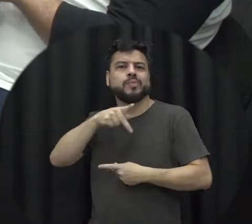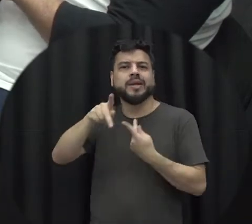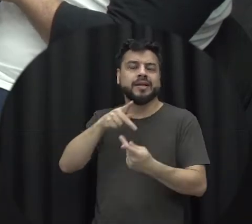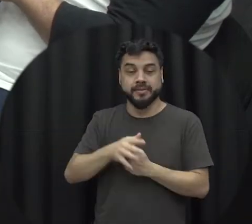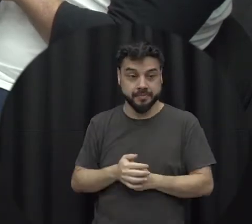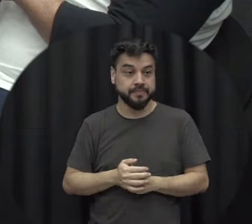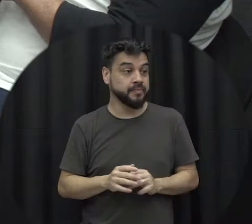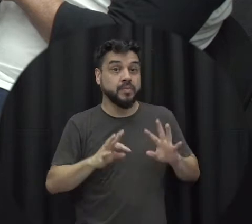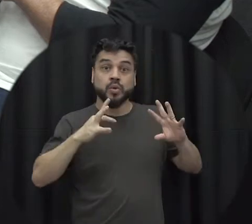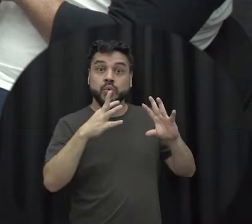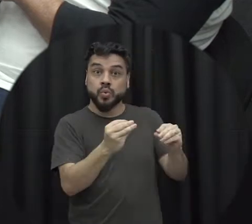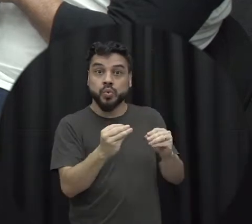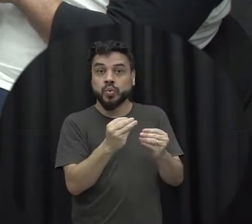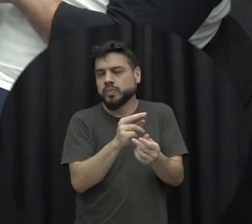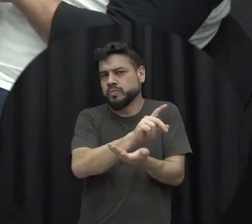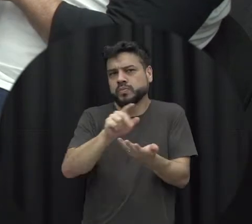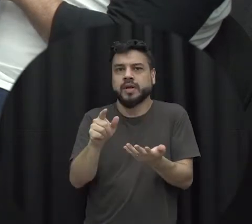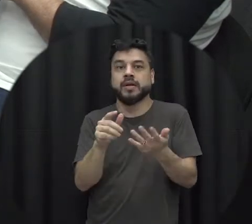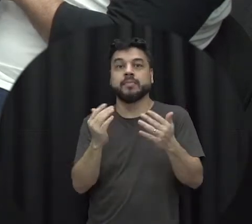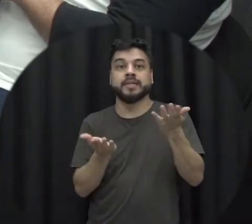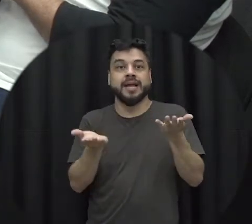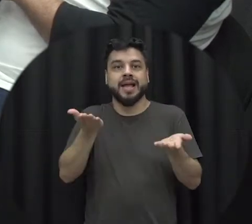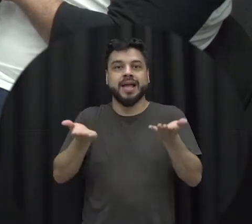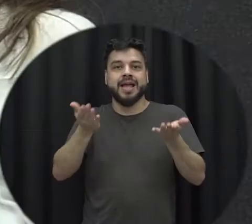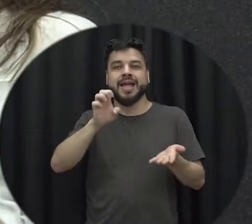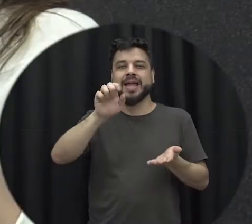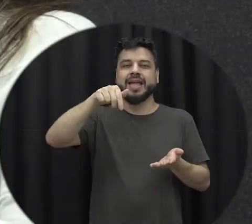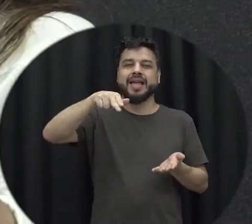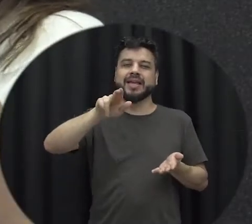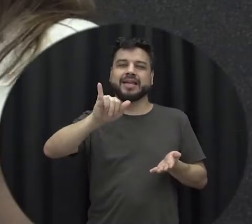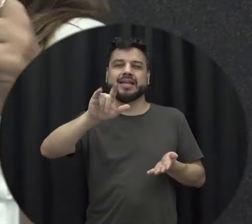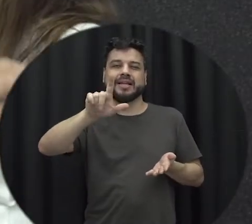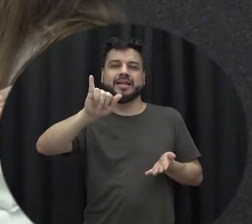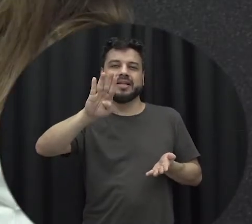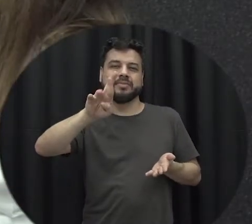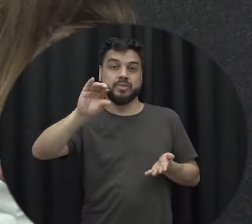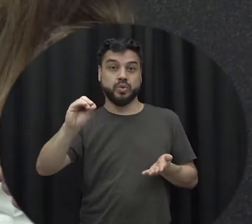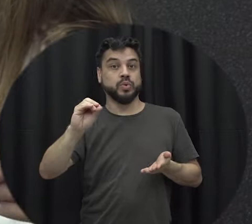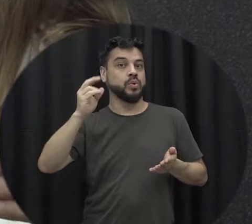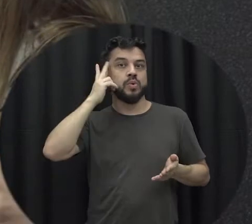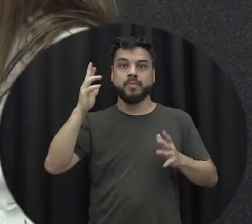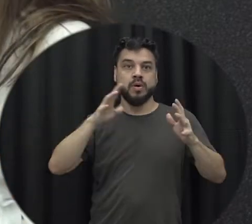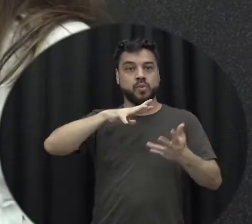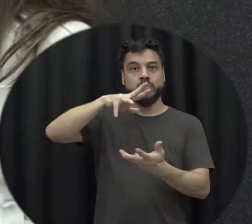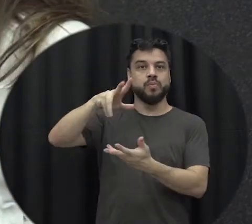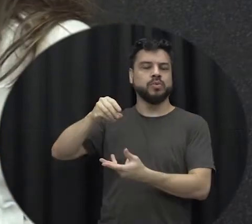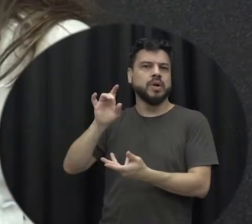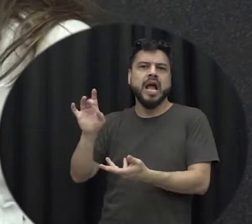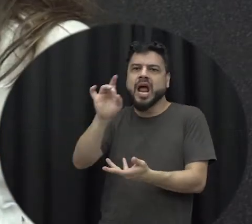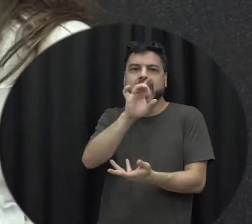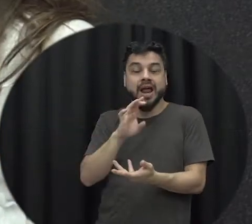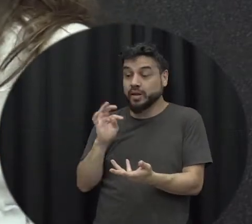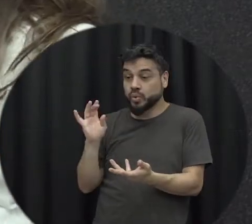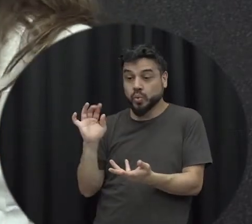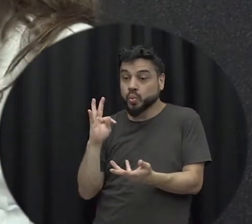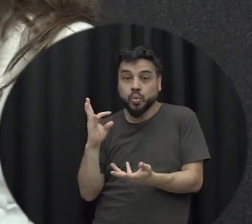do equilíbrio biológico, o equilíbrio natural do ecossistema. Então, cada organismo tem a sua função. Os fungos,